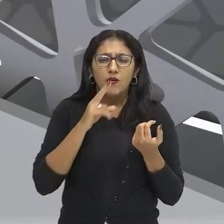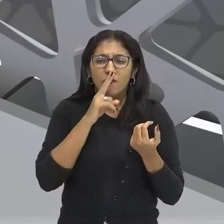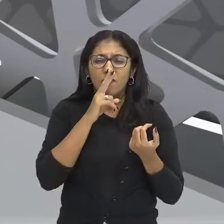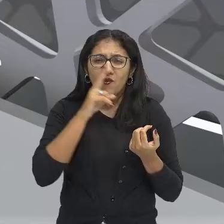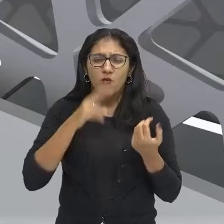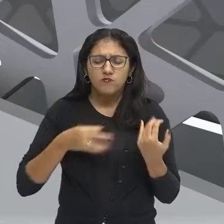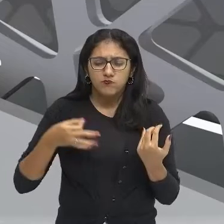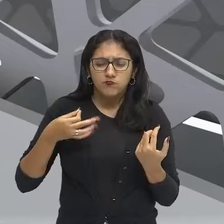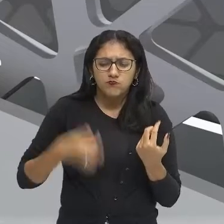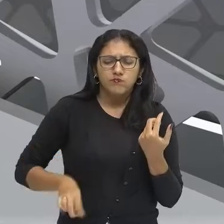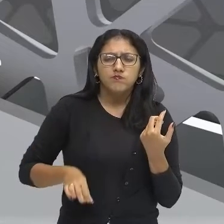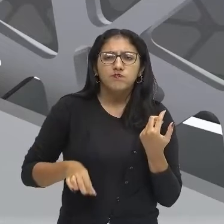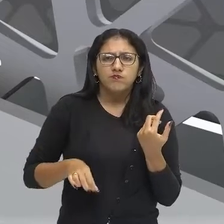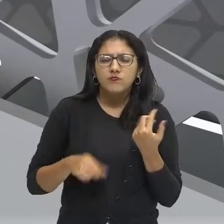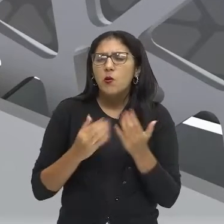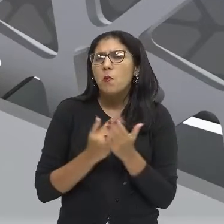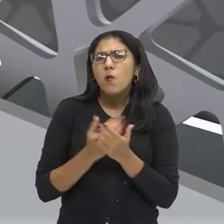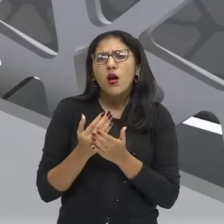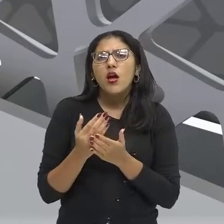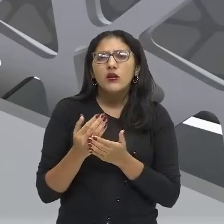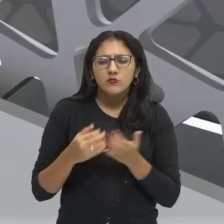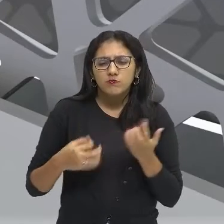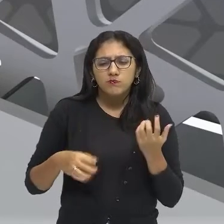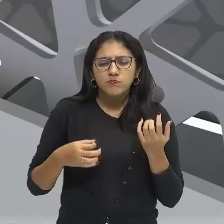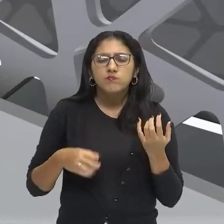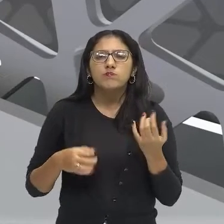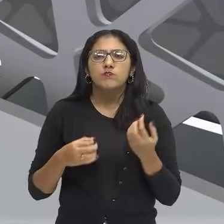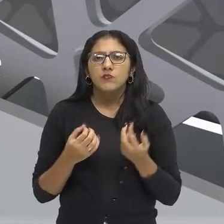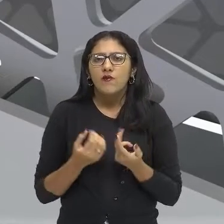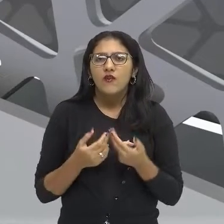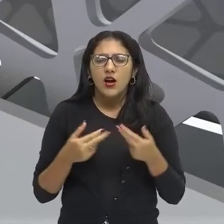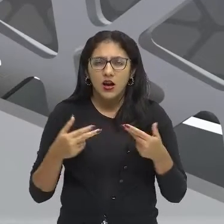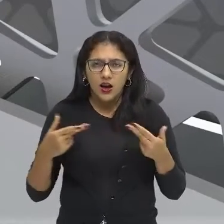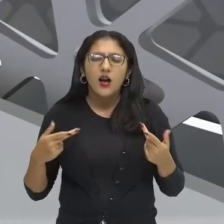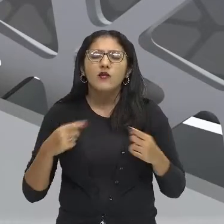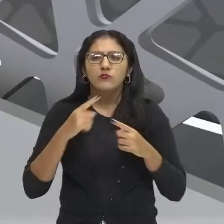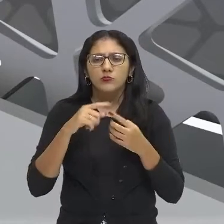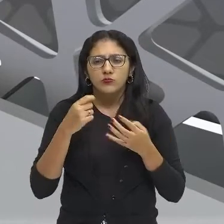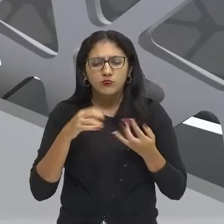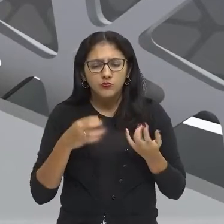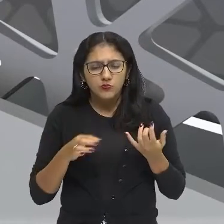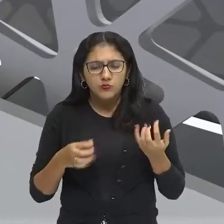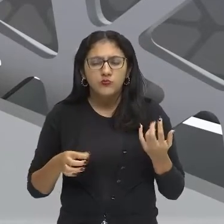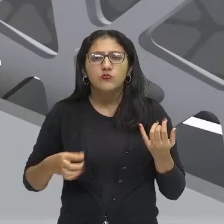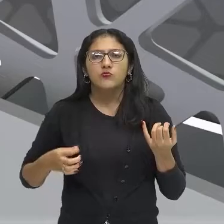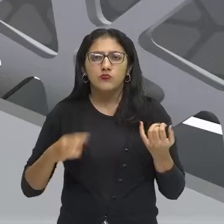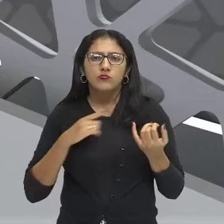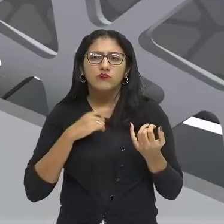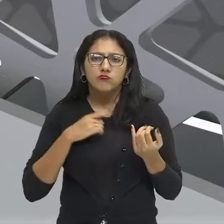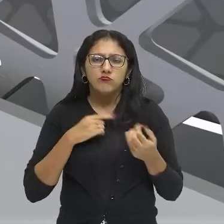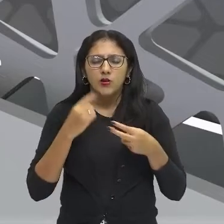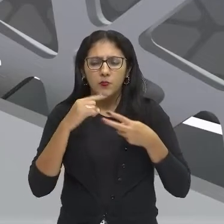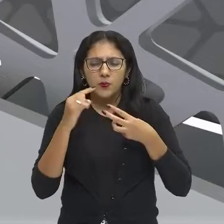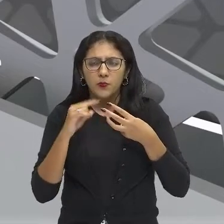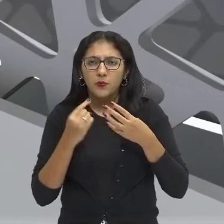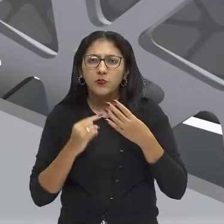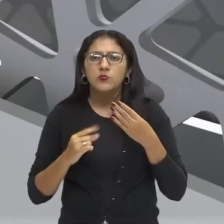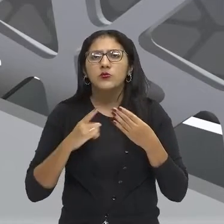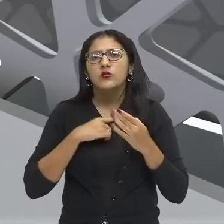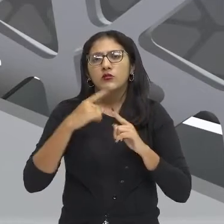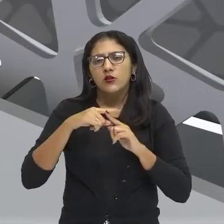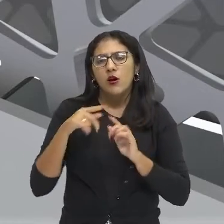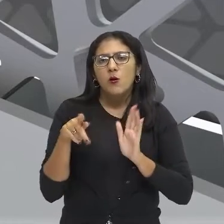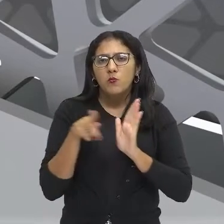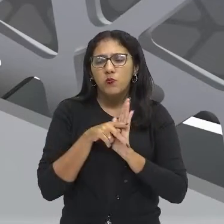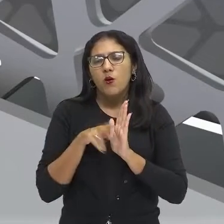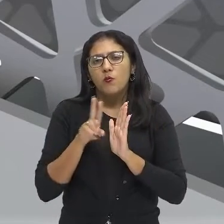forte, dando sequência com outras mais fracas, né? Então você bate mais forte nas cordas e depois vem